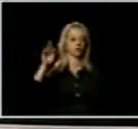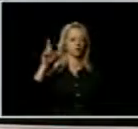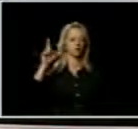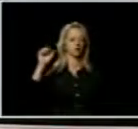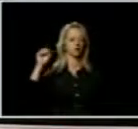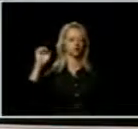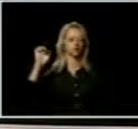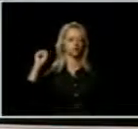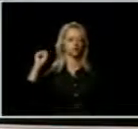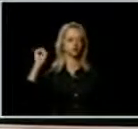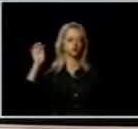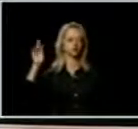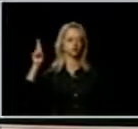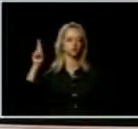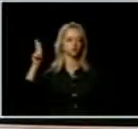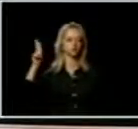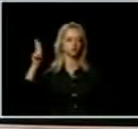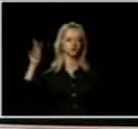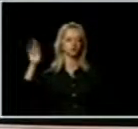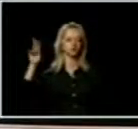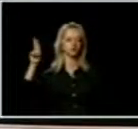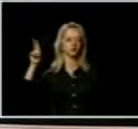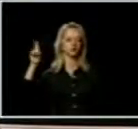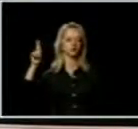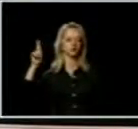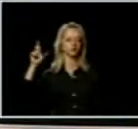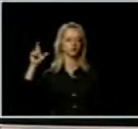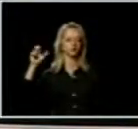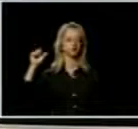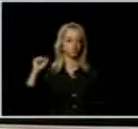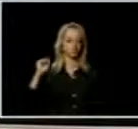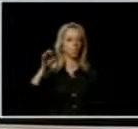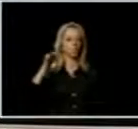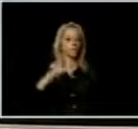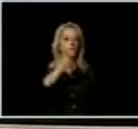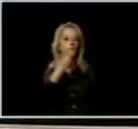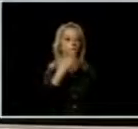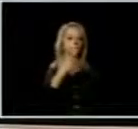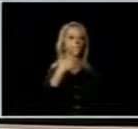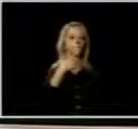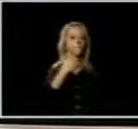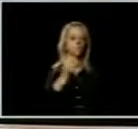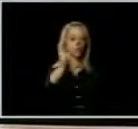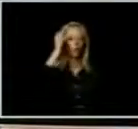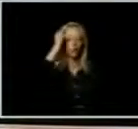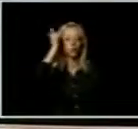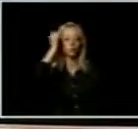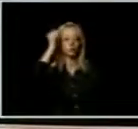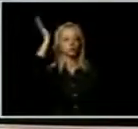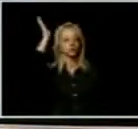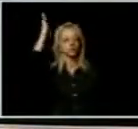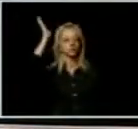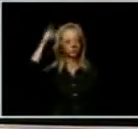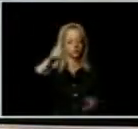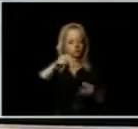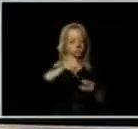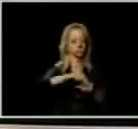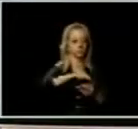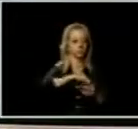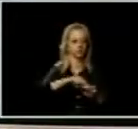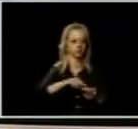haja toda a apresentação dessa manifestação popular, cultural do município, foi pautado